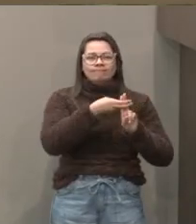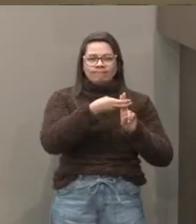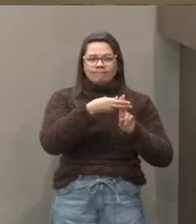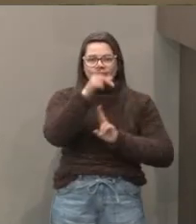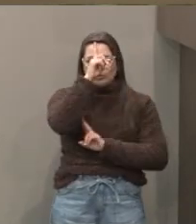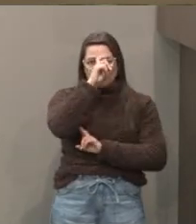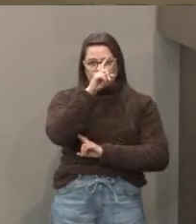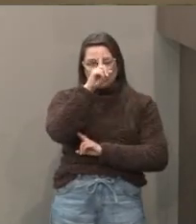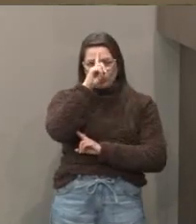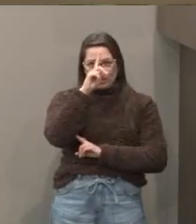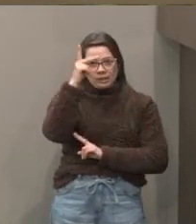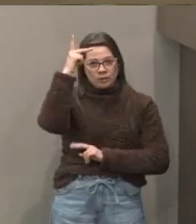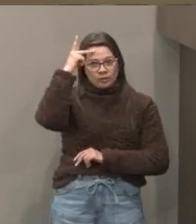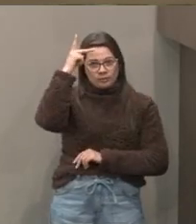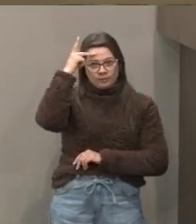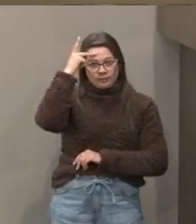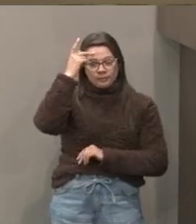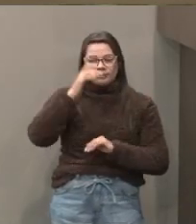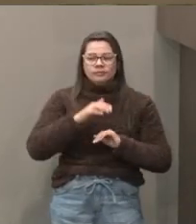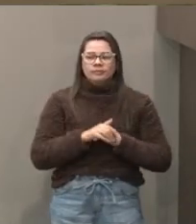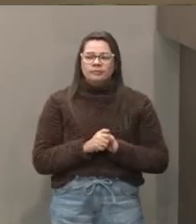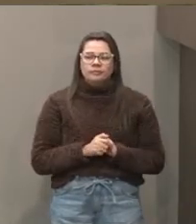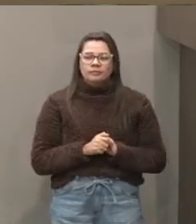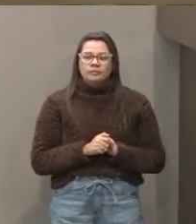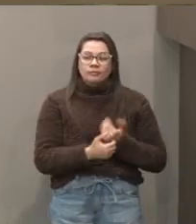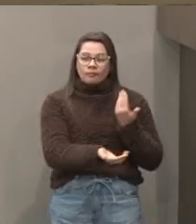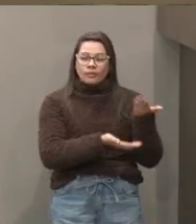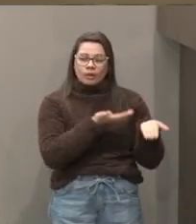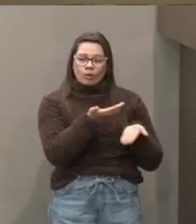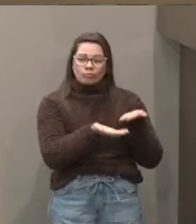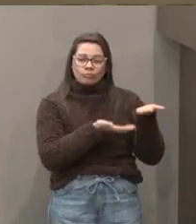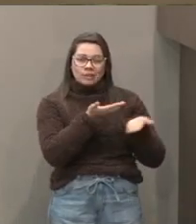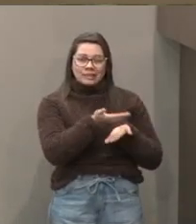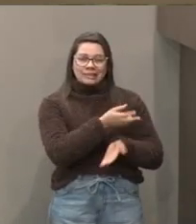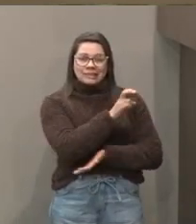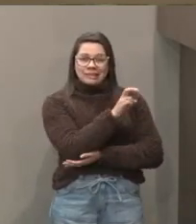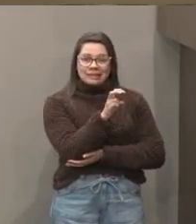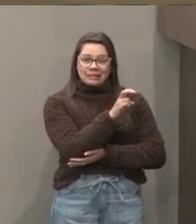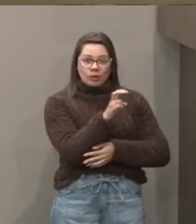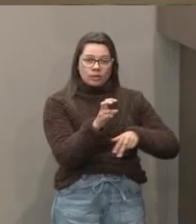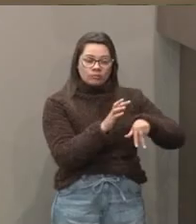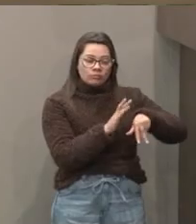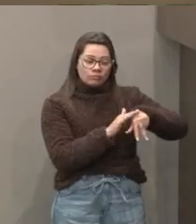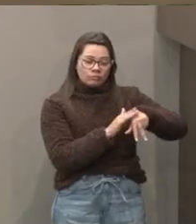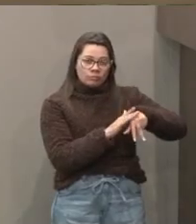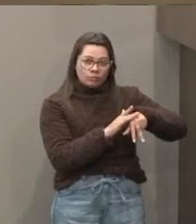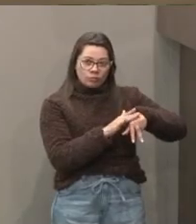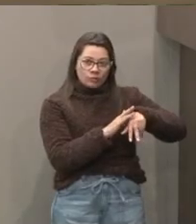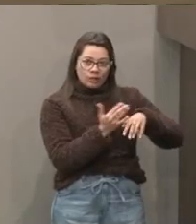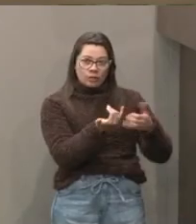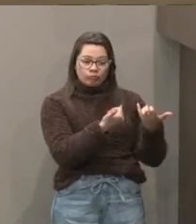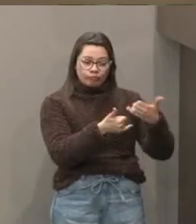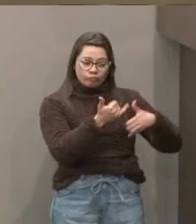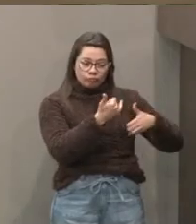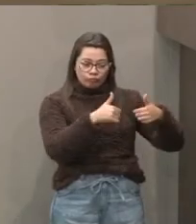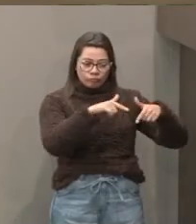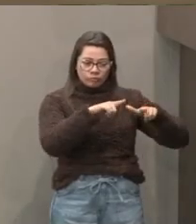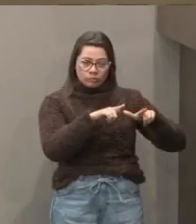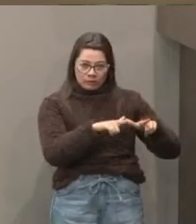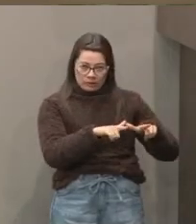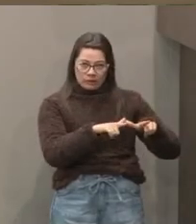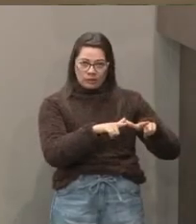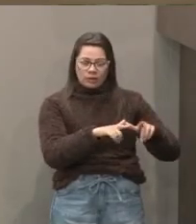no Hospital São Vicente de Paulo, atendemos 55 pacientes em ambulatório